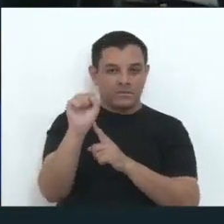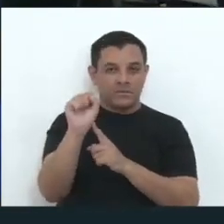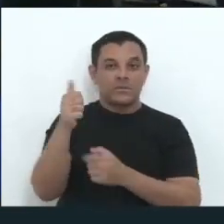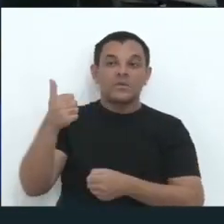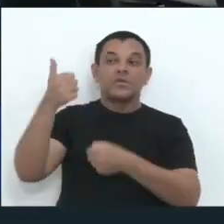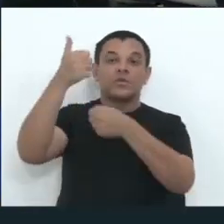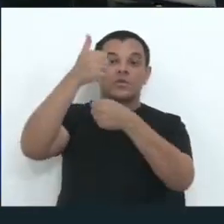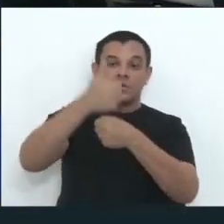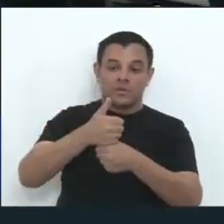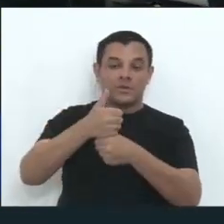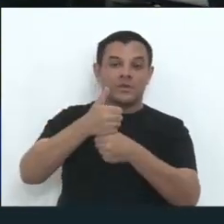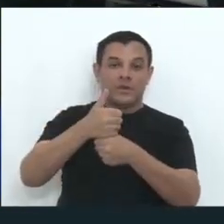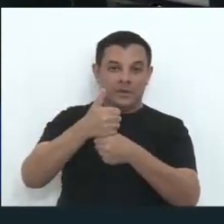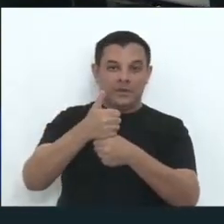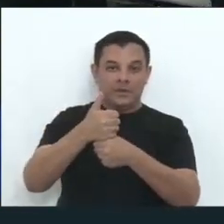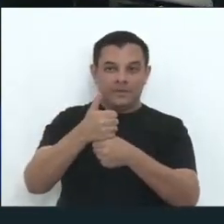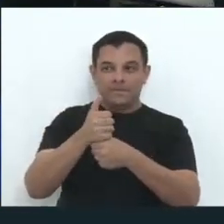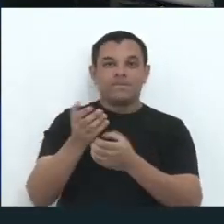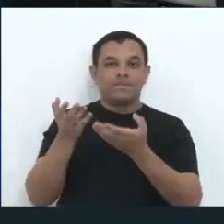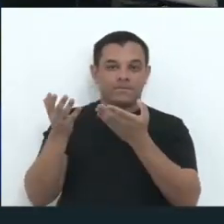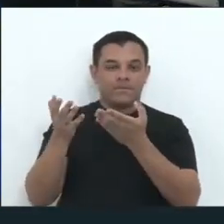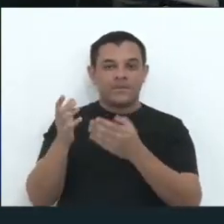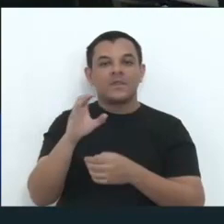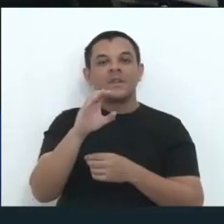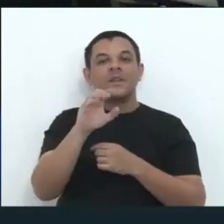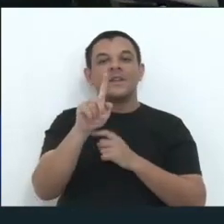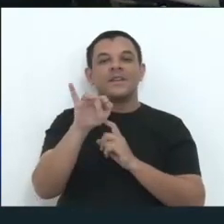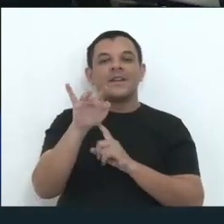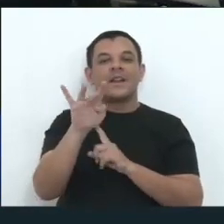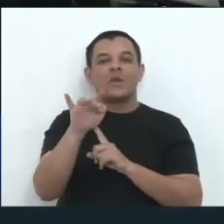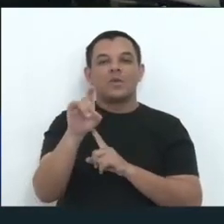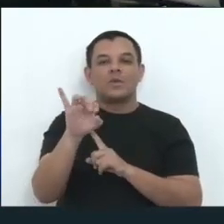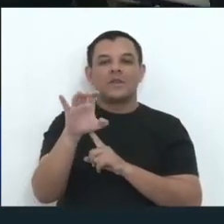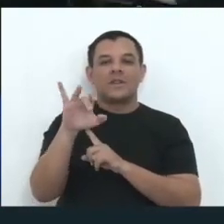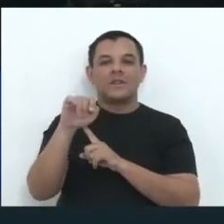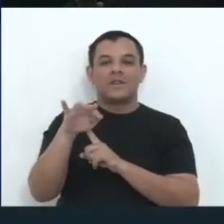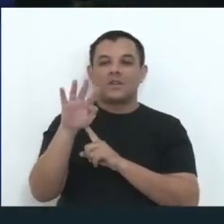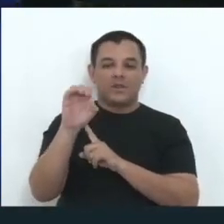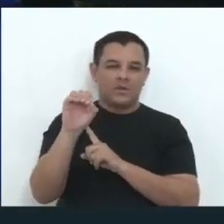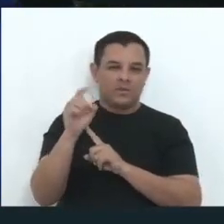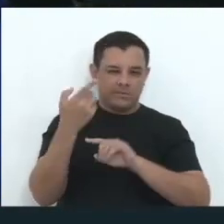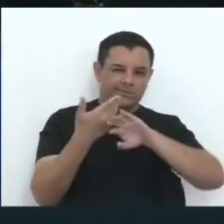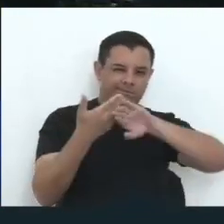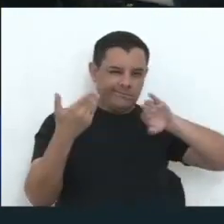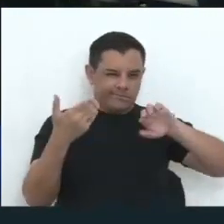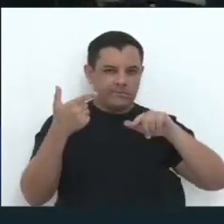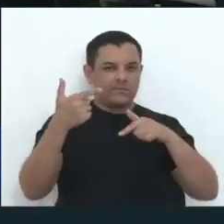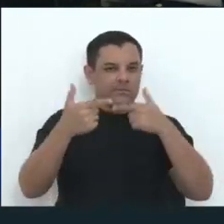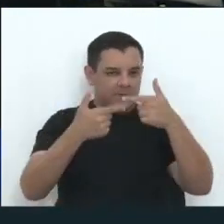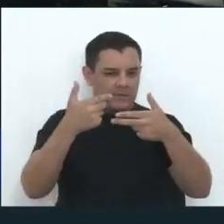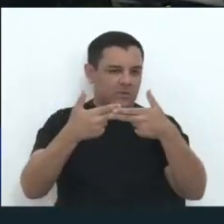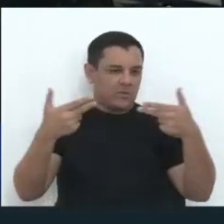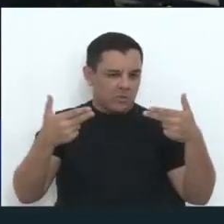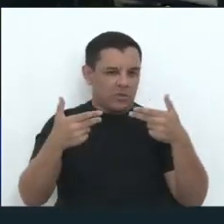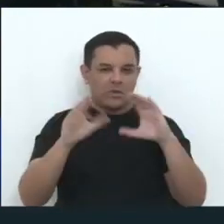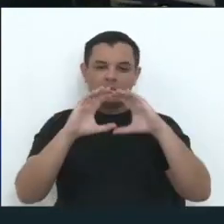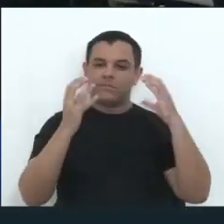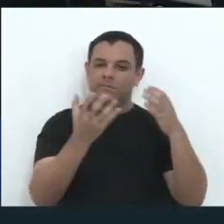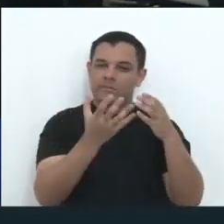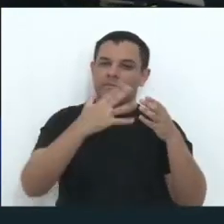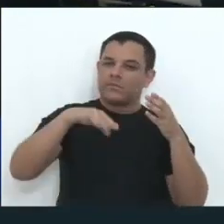substituirá o edil Geraldo Celestino enquanto perdurar sua licença nas comissões permanentes